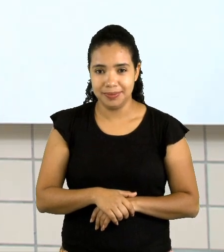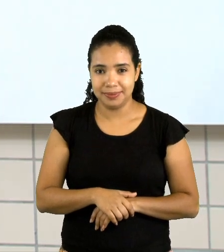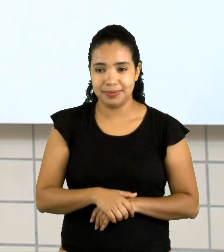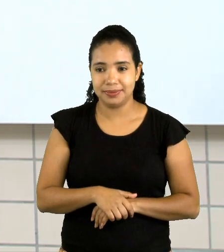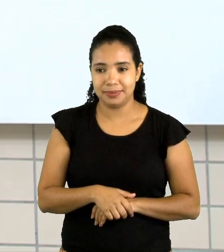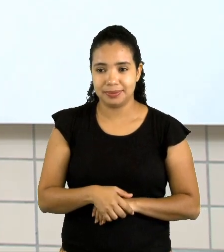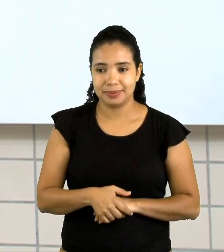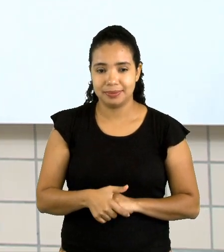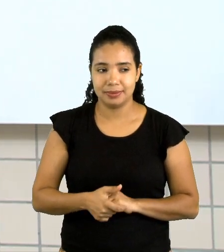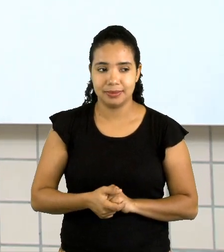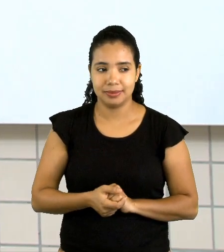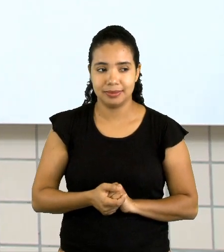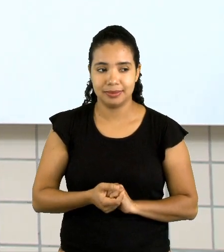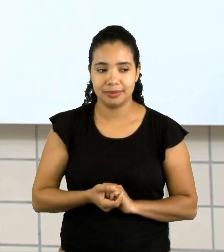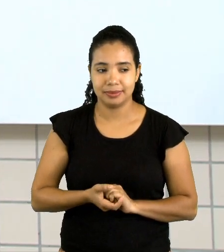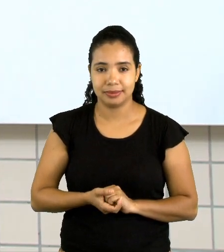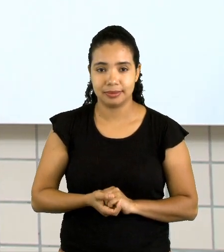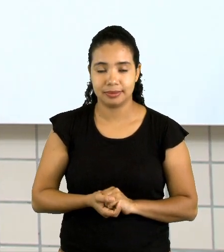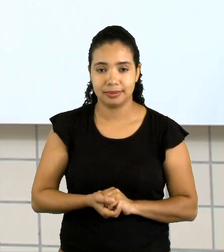V,